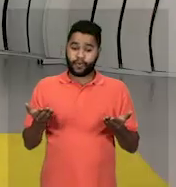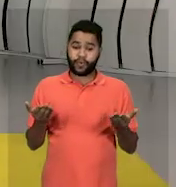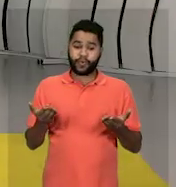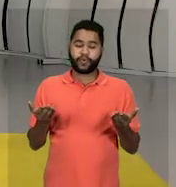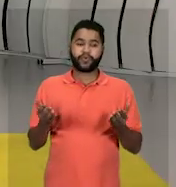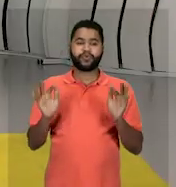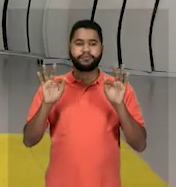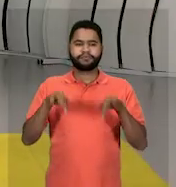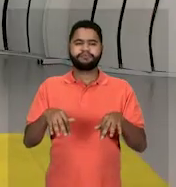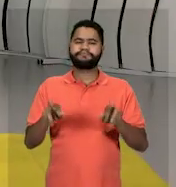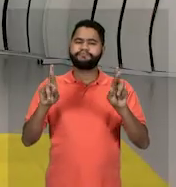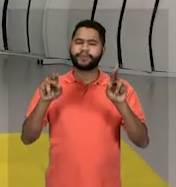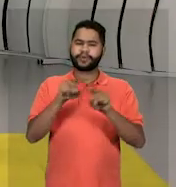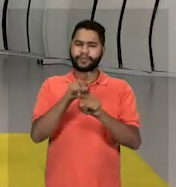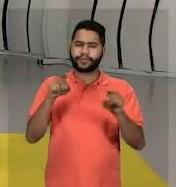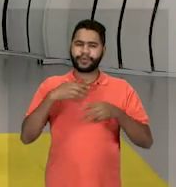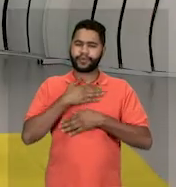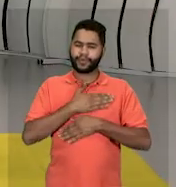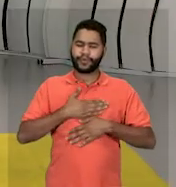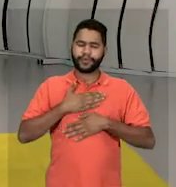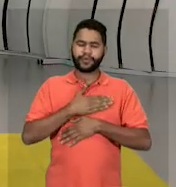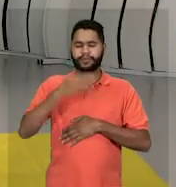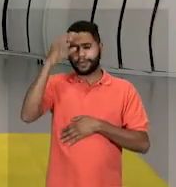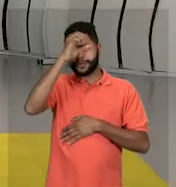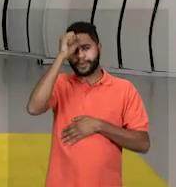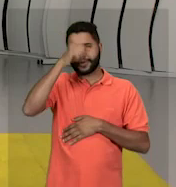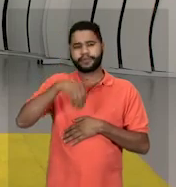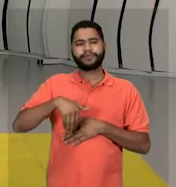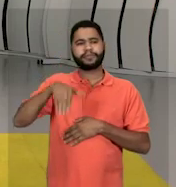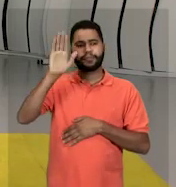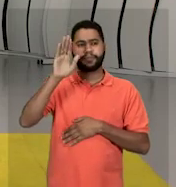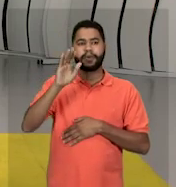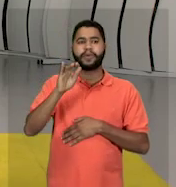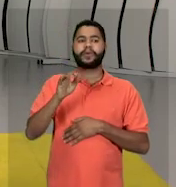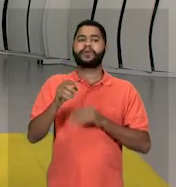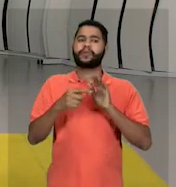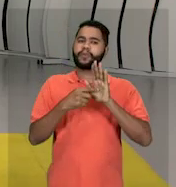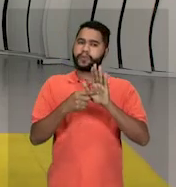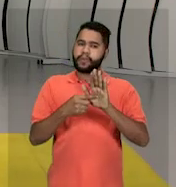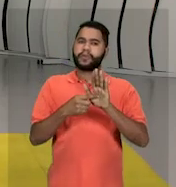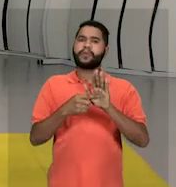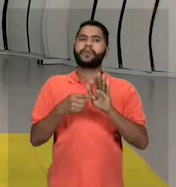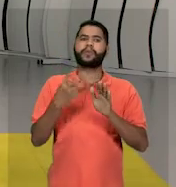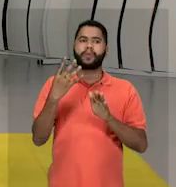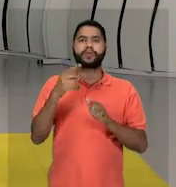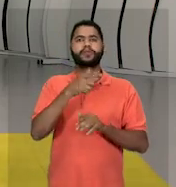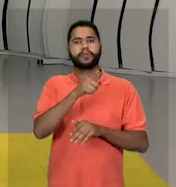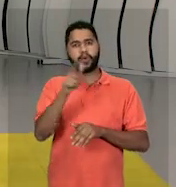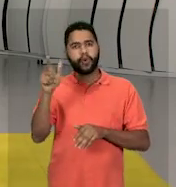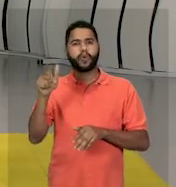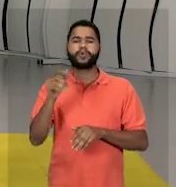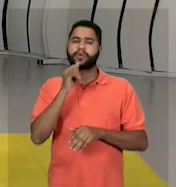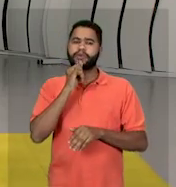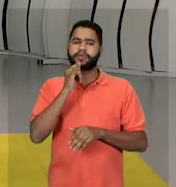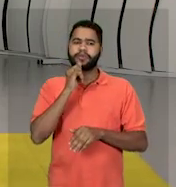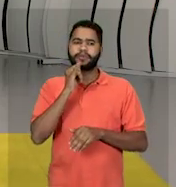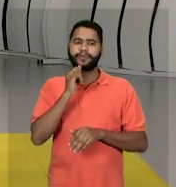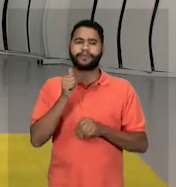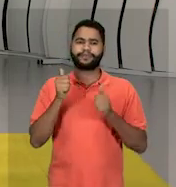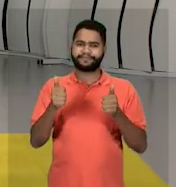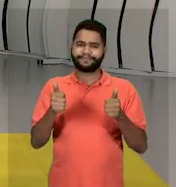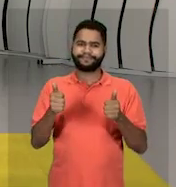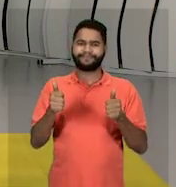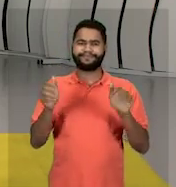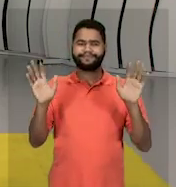de hoje eu espero que você tenha gostado e Sete de Setembro ele um pouco mais por exemplo quatro aí já trabalha mais a gente como esse nas alças